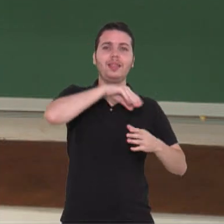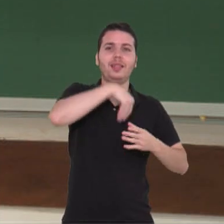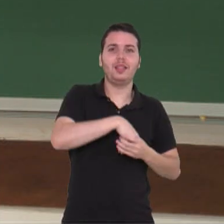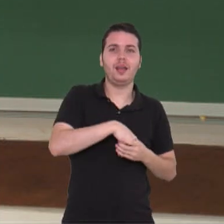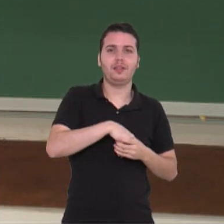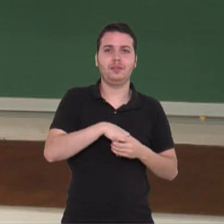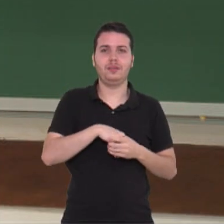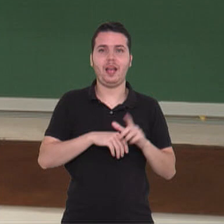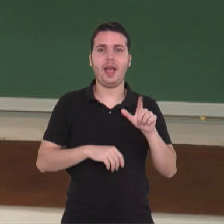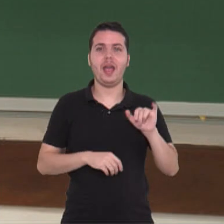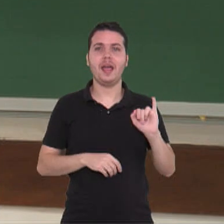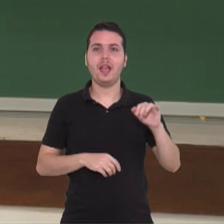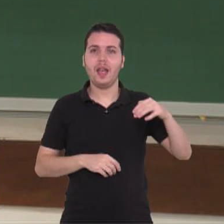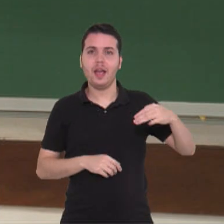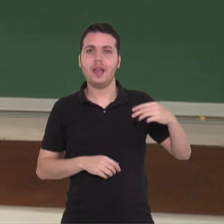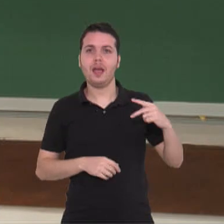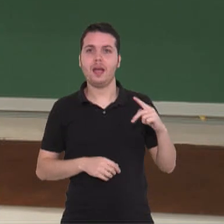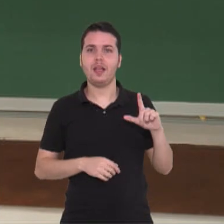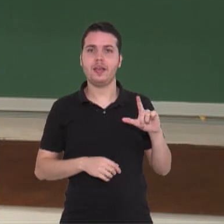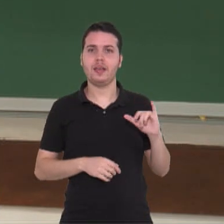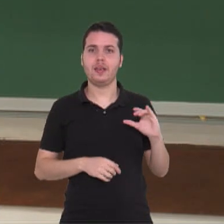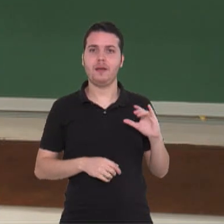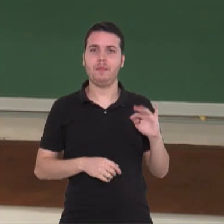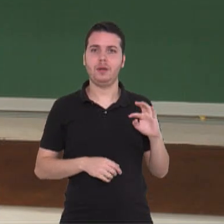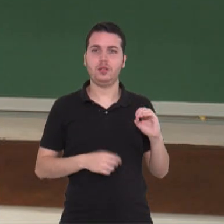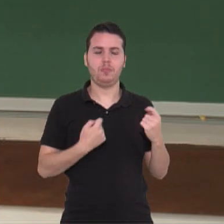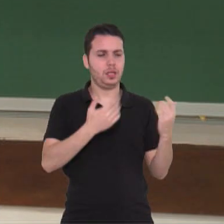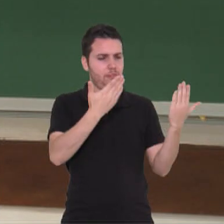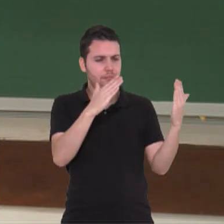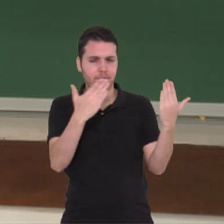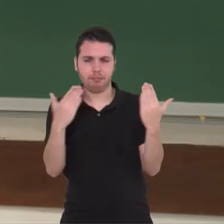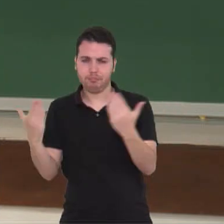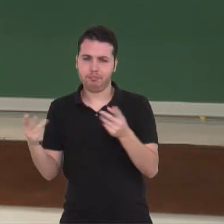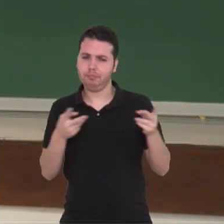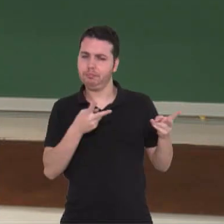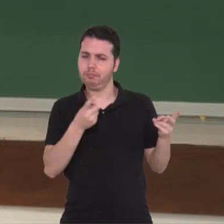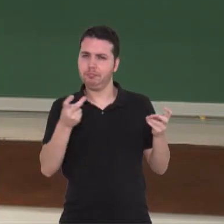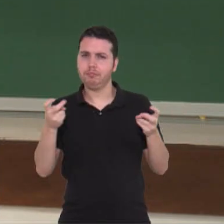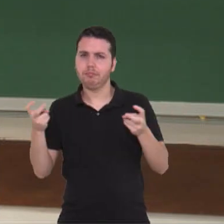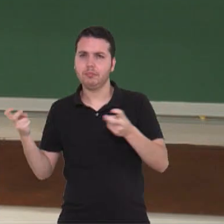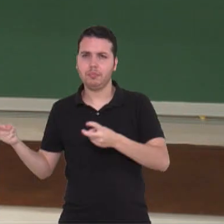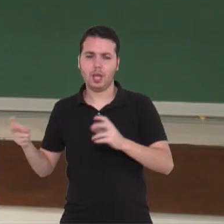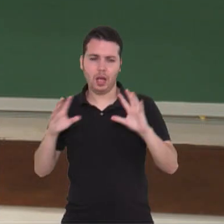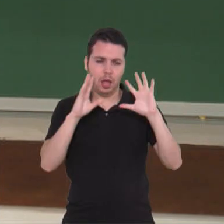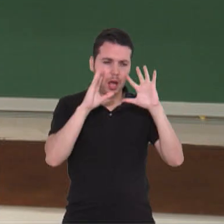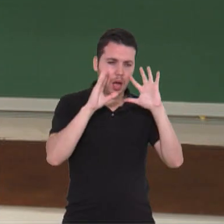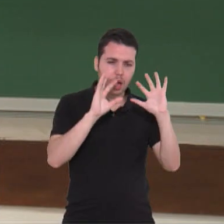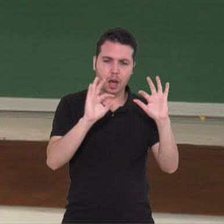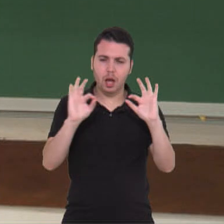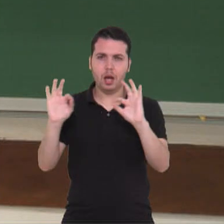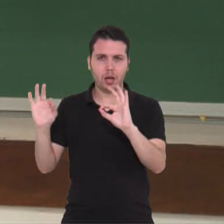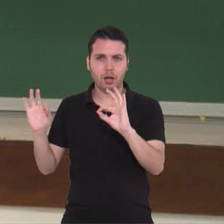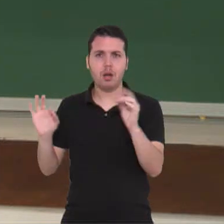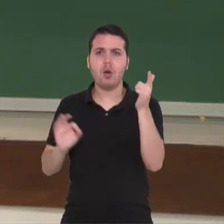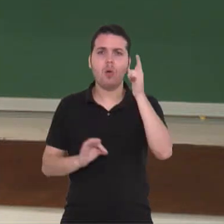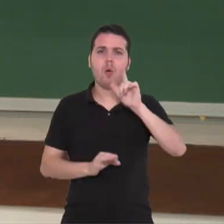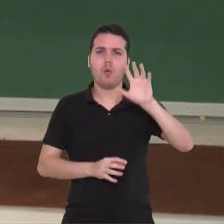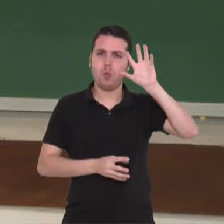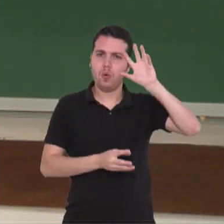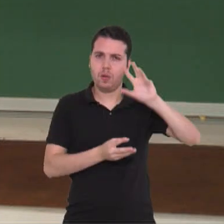informação implícita no texto. Precisa analisar, precisa ver, precisa prestar bem atenção para